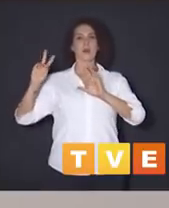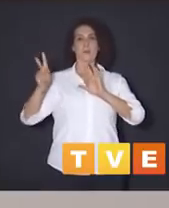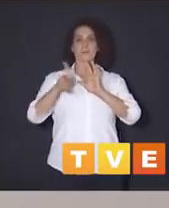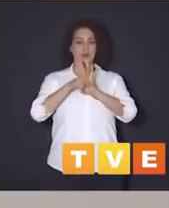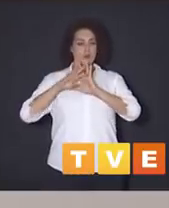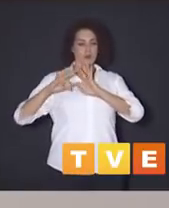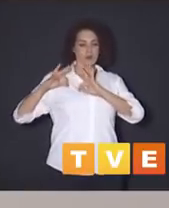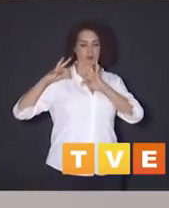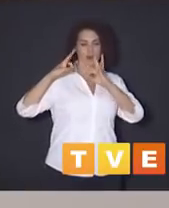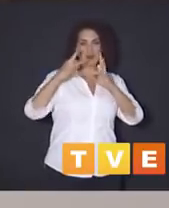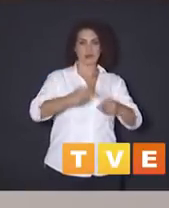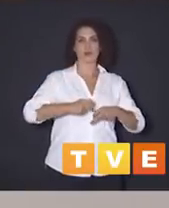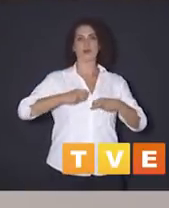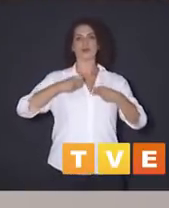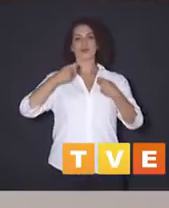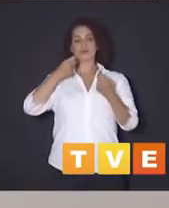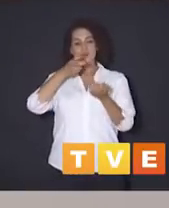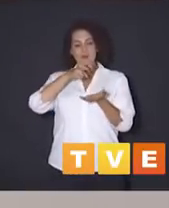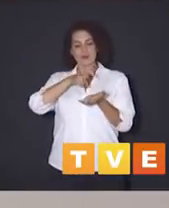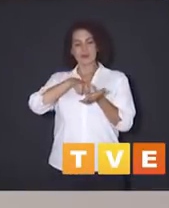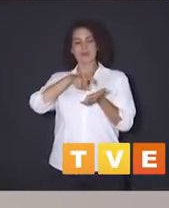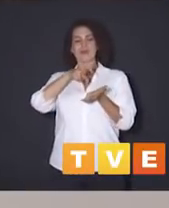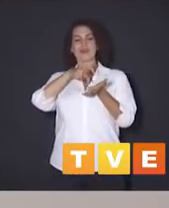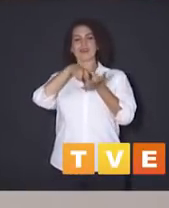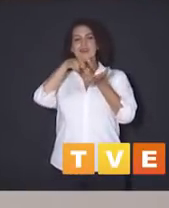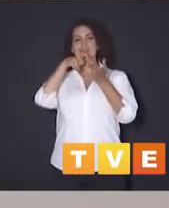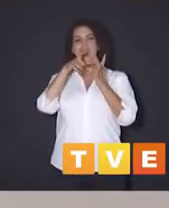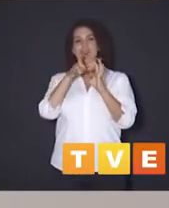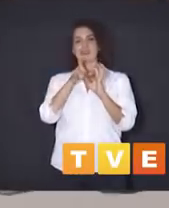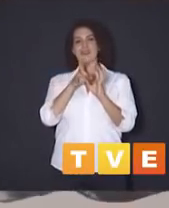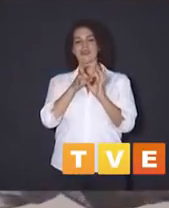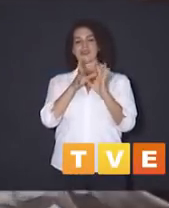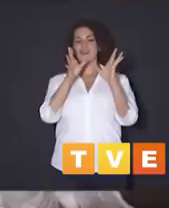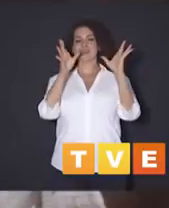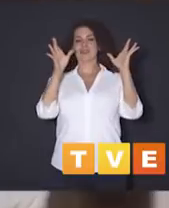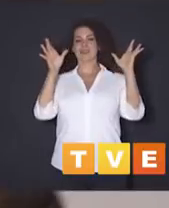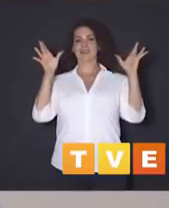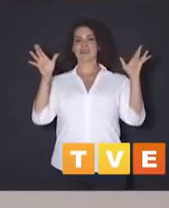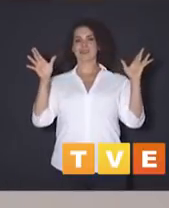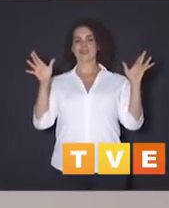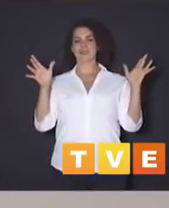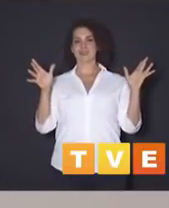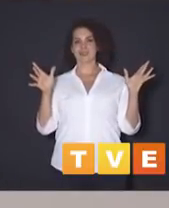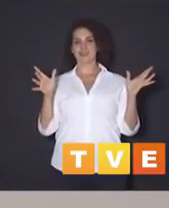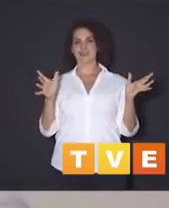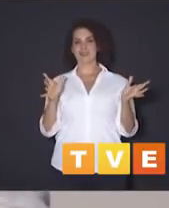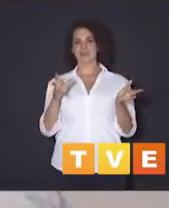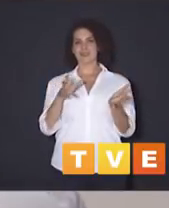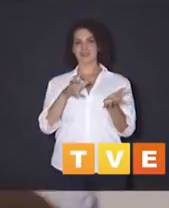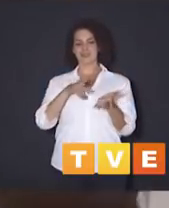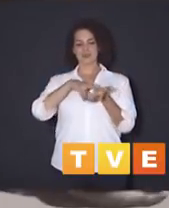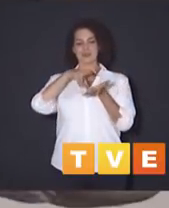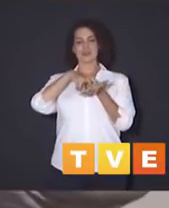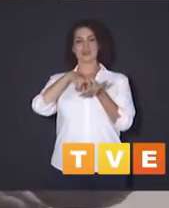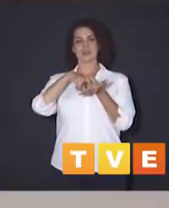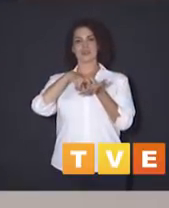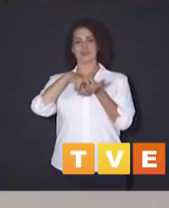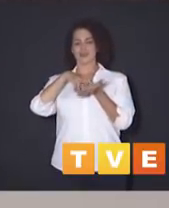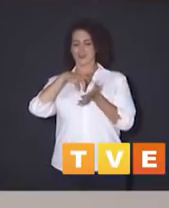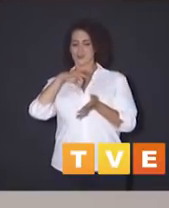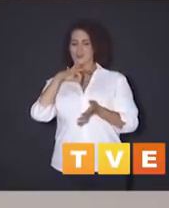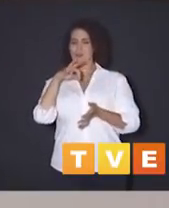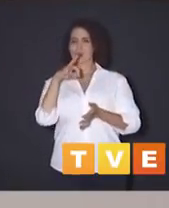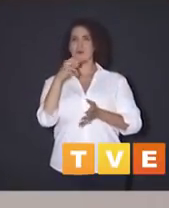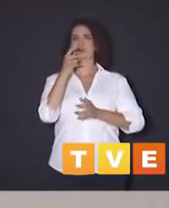todo a manhã que plana livre de armação amanhã todo de um tecido